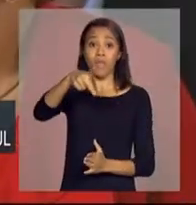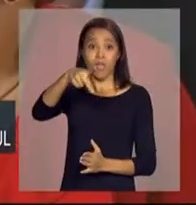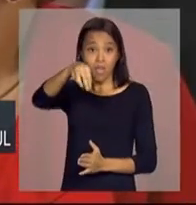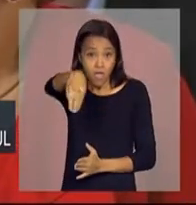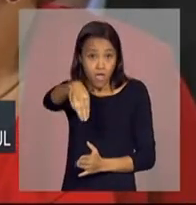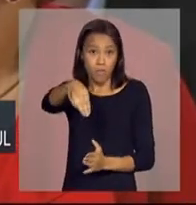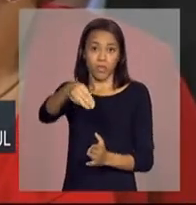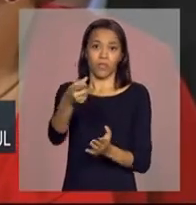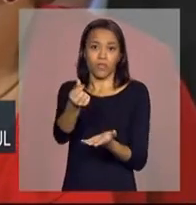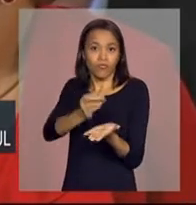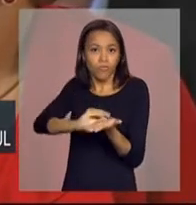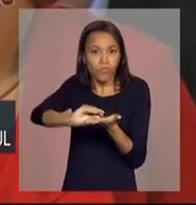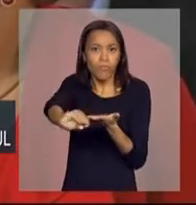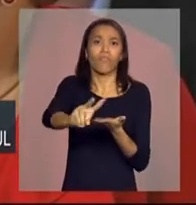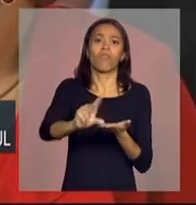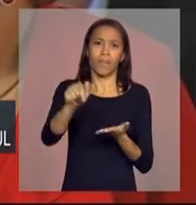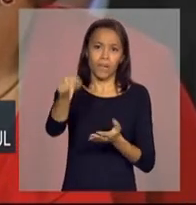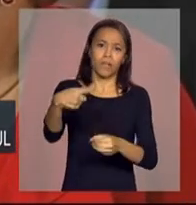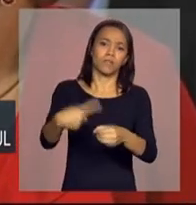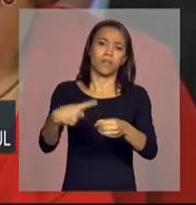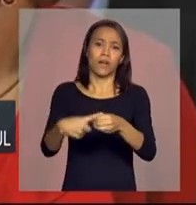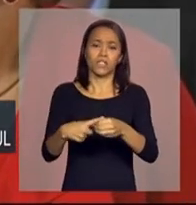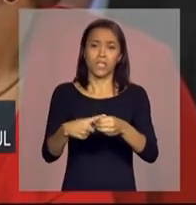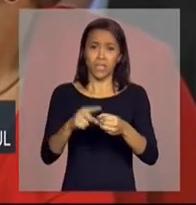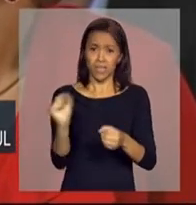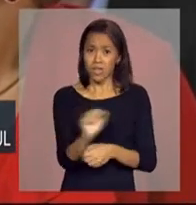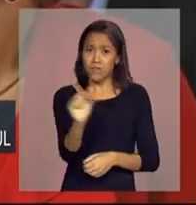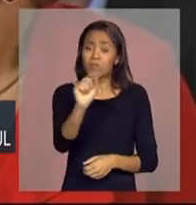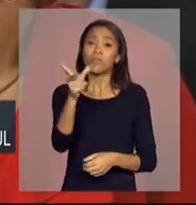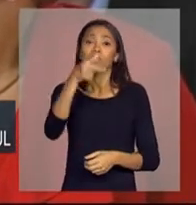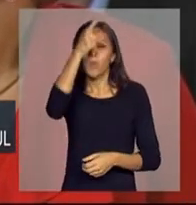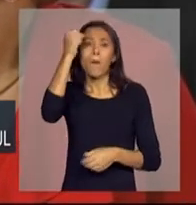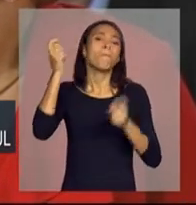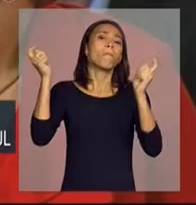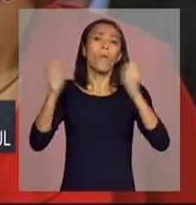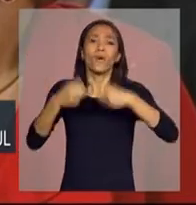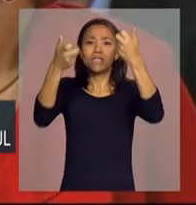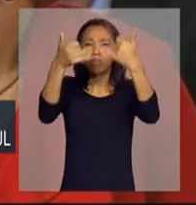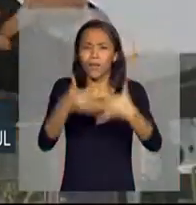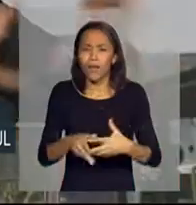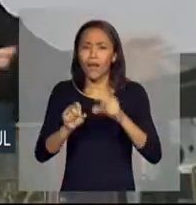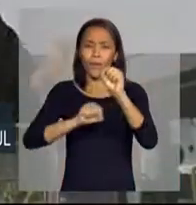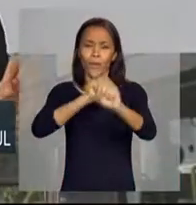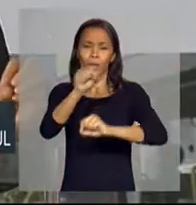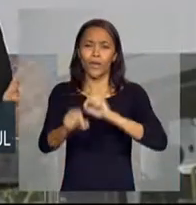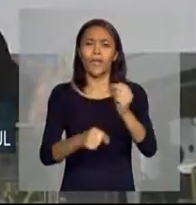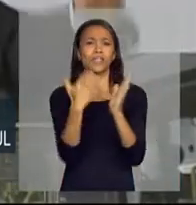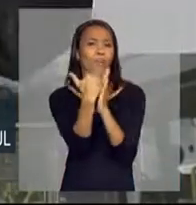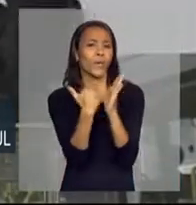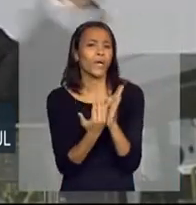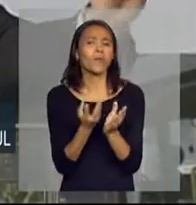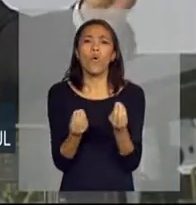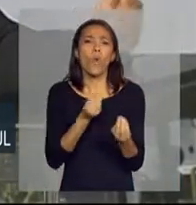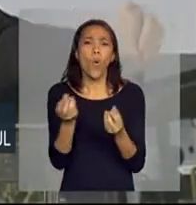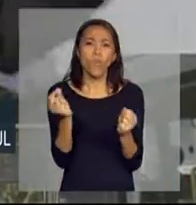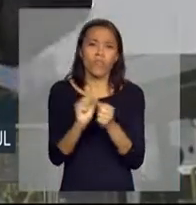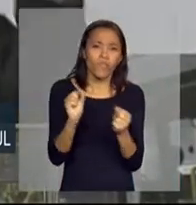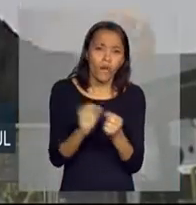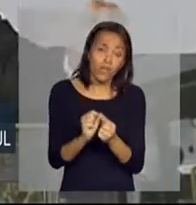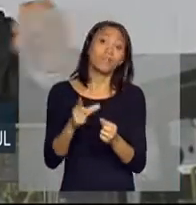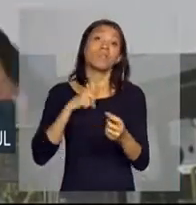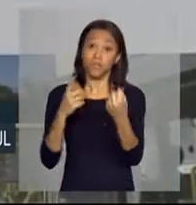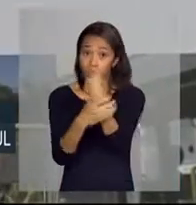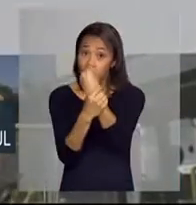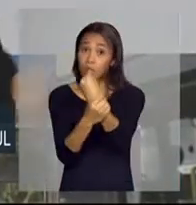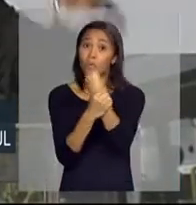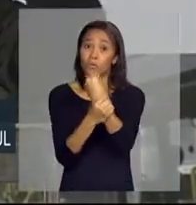E as prefeituras podem explicar para o agricultor o que é o Pronaf, como ele funciona, tem seguro agrícola